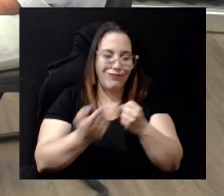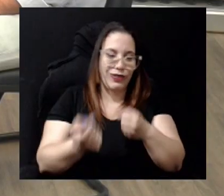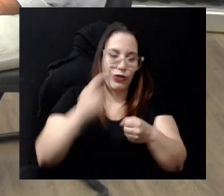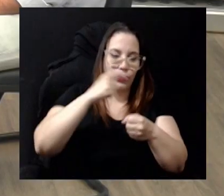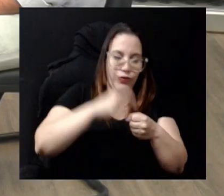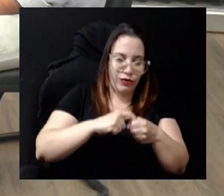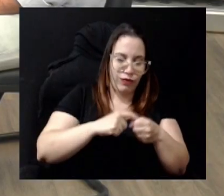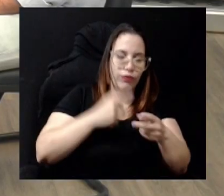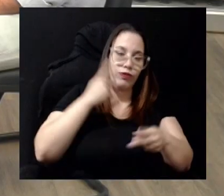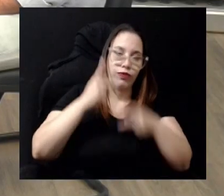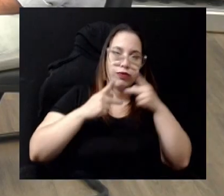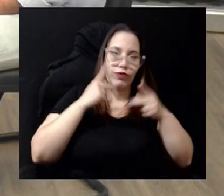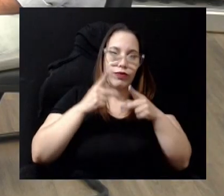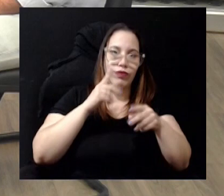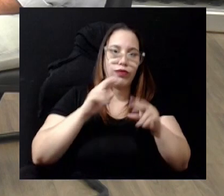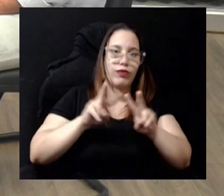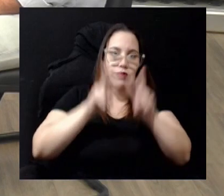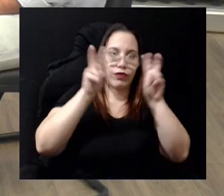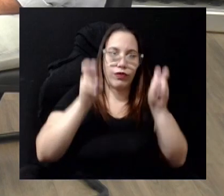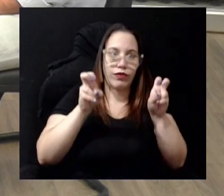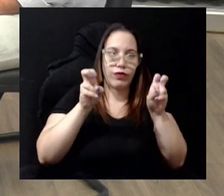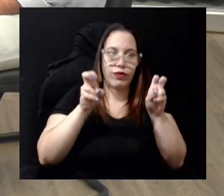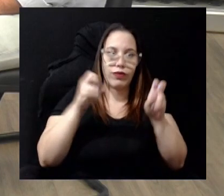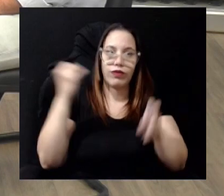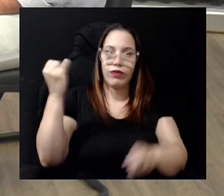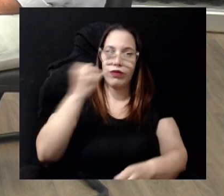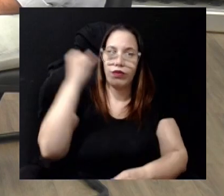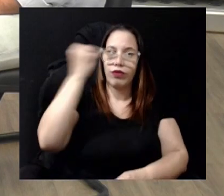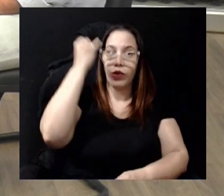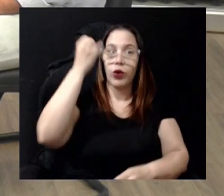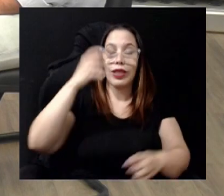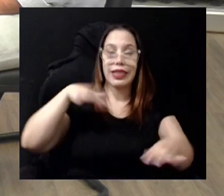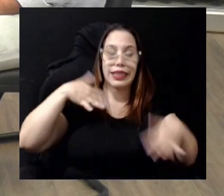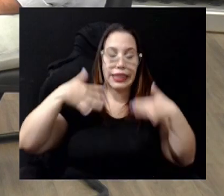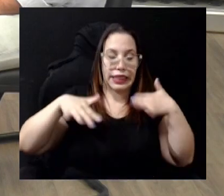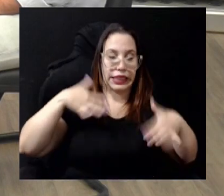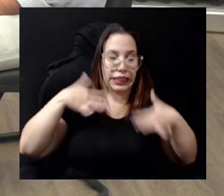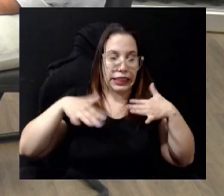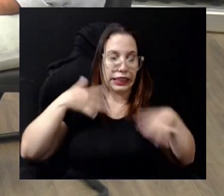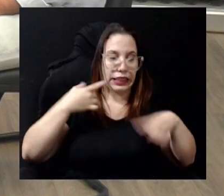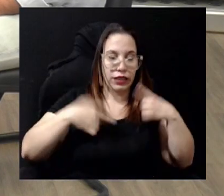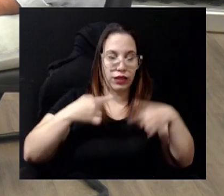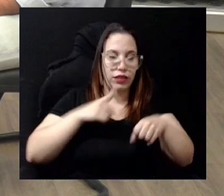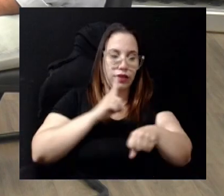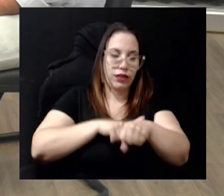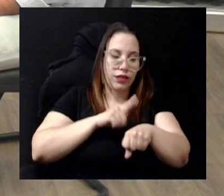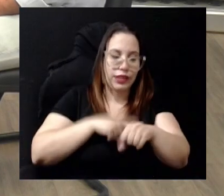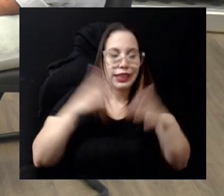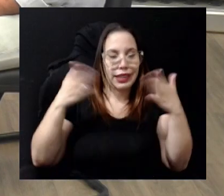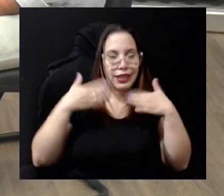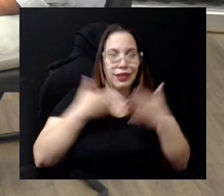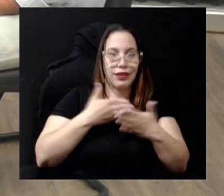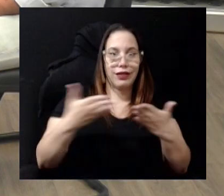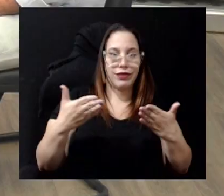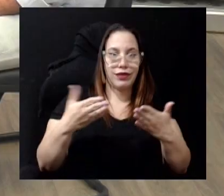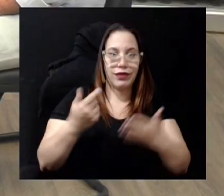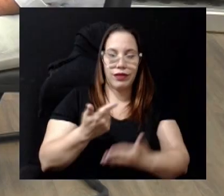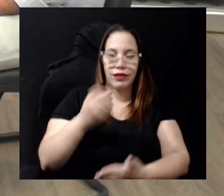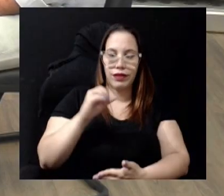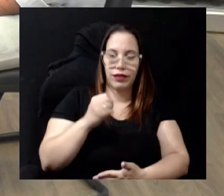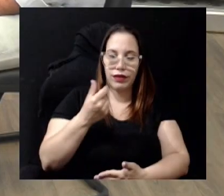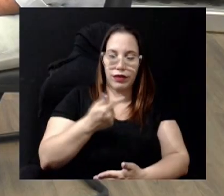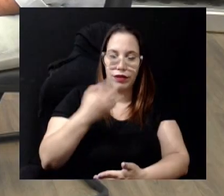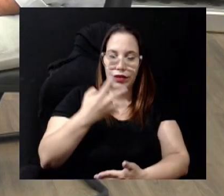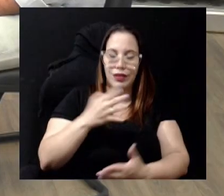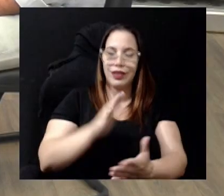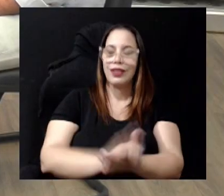sobre esse assunto interessante e polêmico no mesmo tempo. Horário de verão agora em 2024. Fica com a